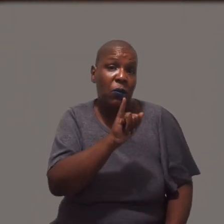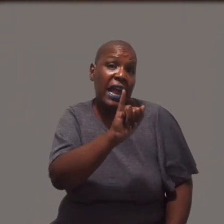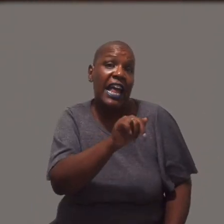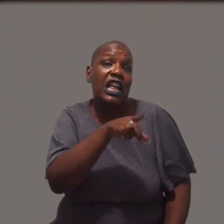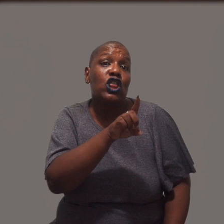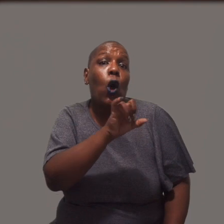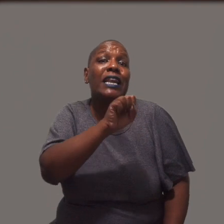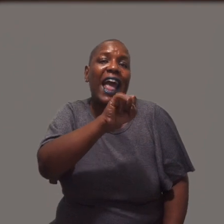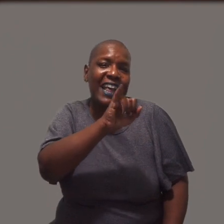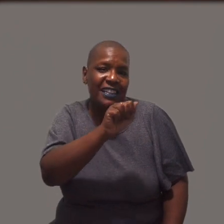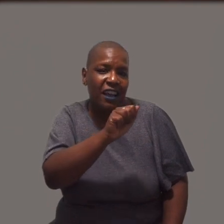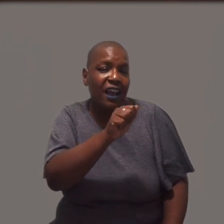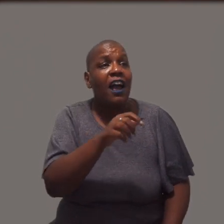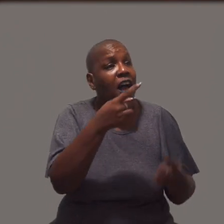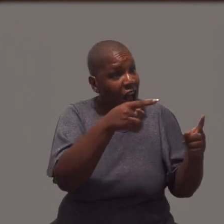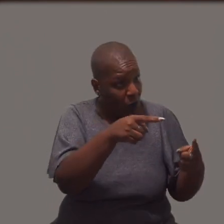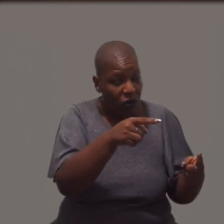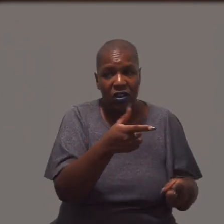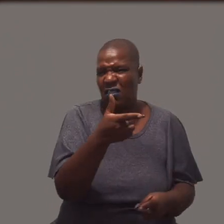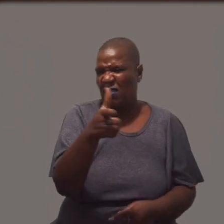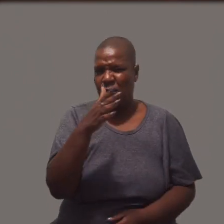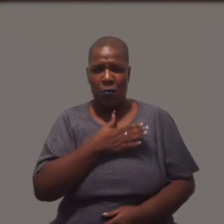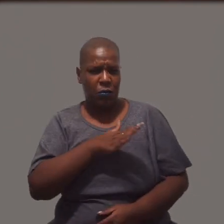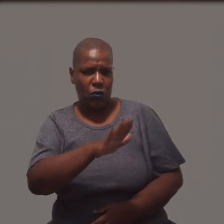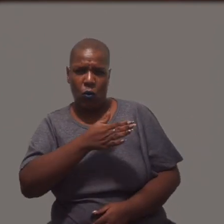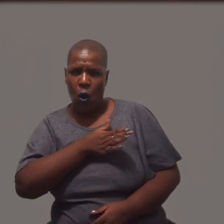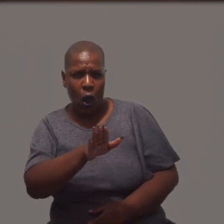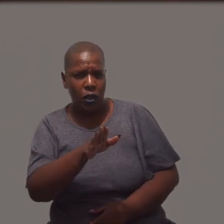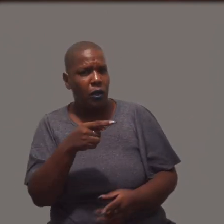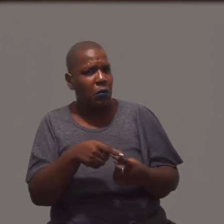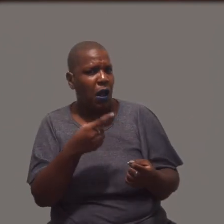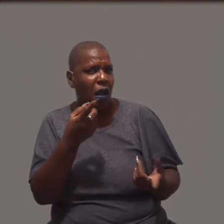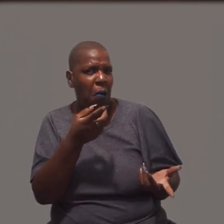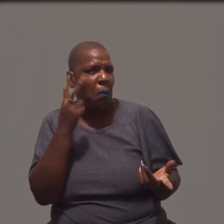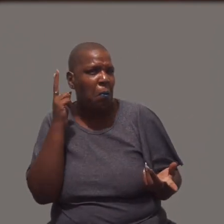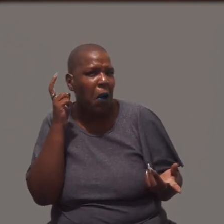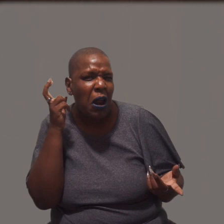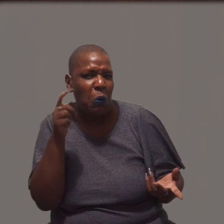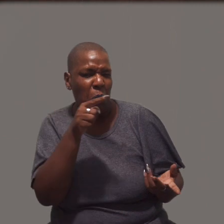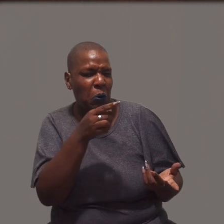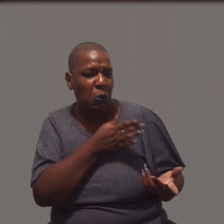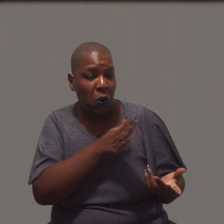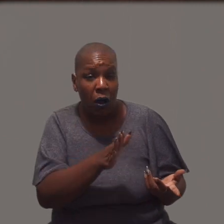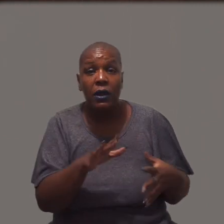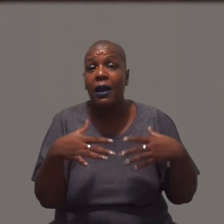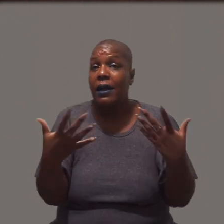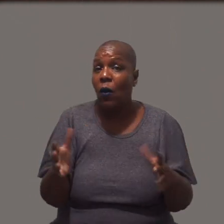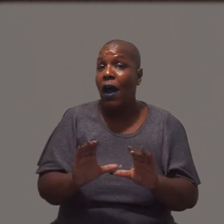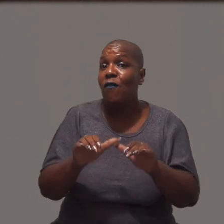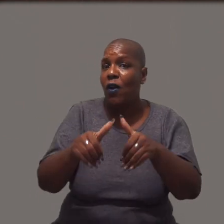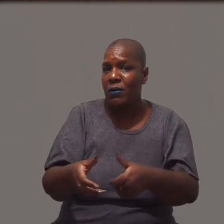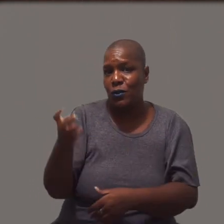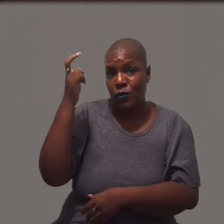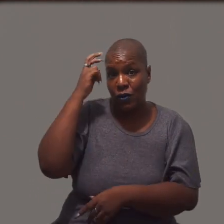na Indonésia, por exemplo, pode ser rejeitado por muitos ocidentais como apenas um barulho. Além da formação